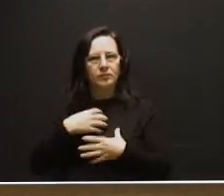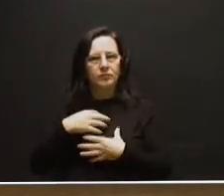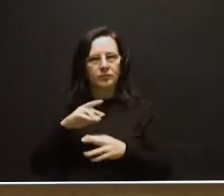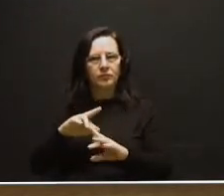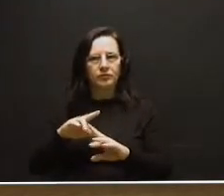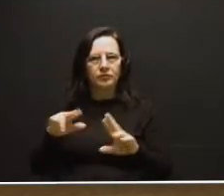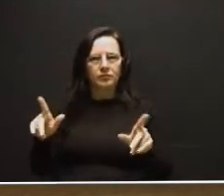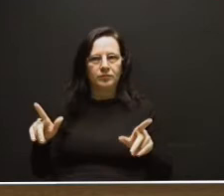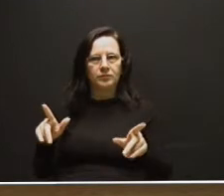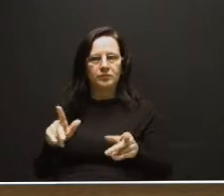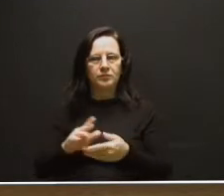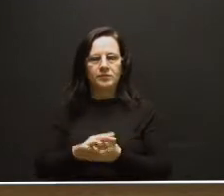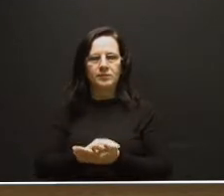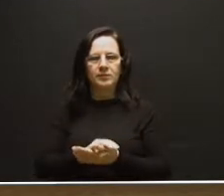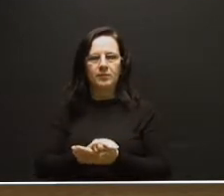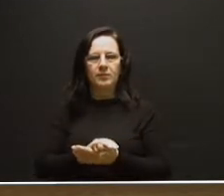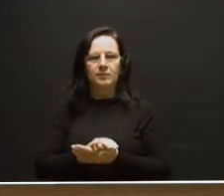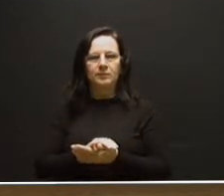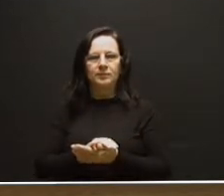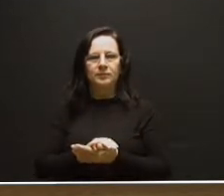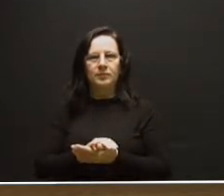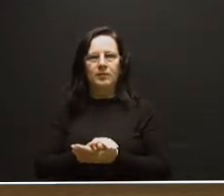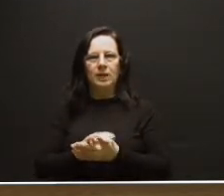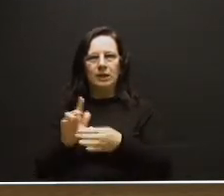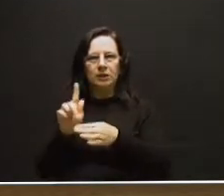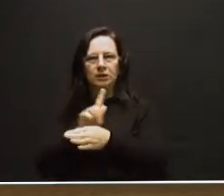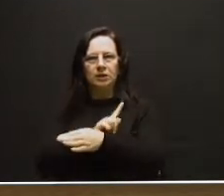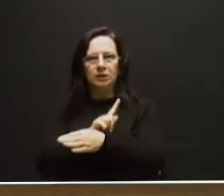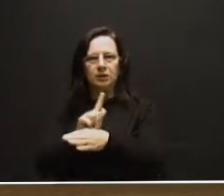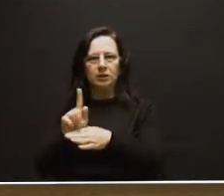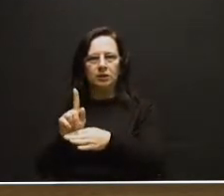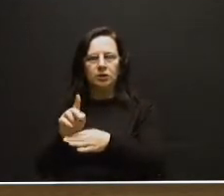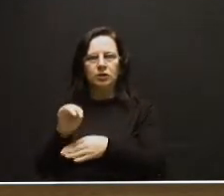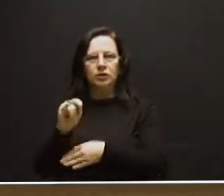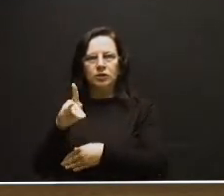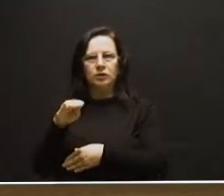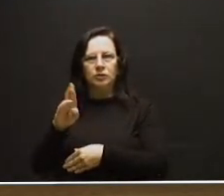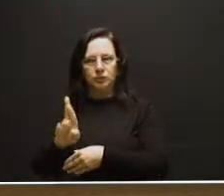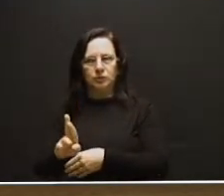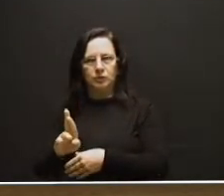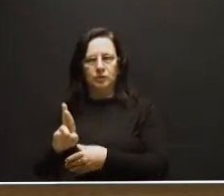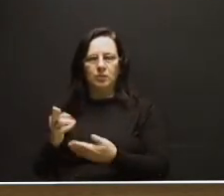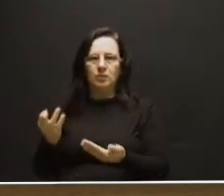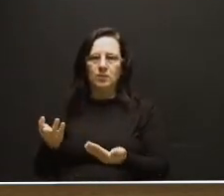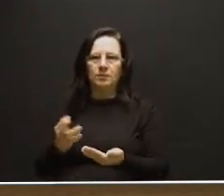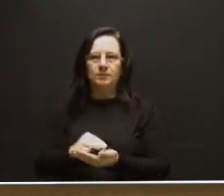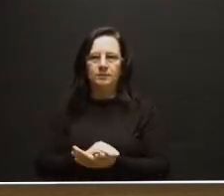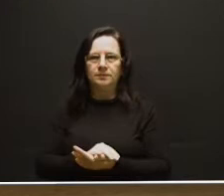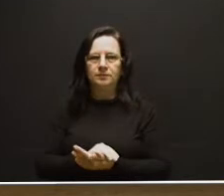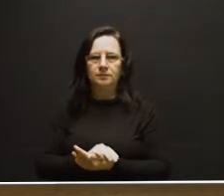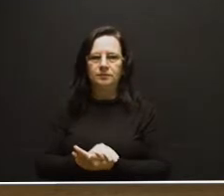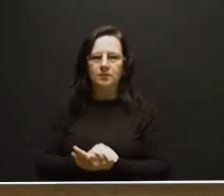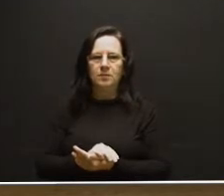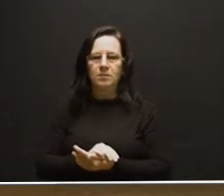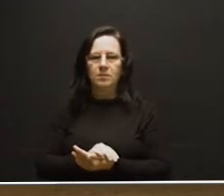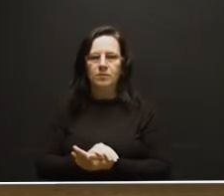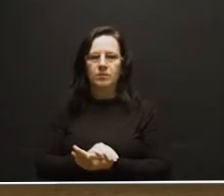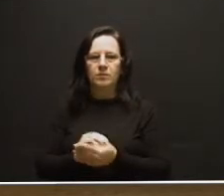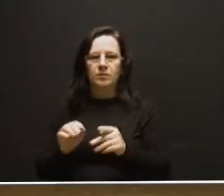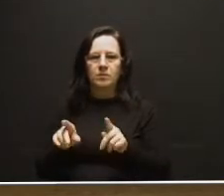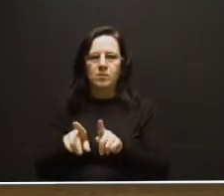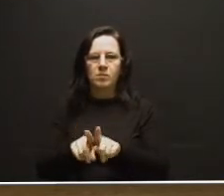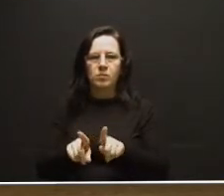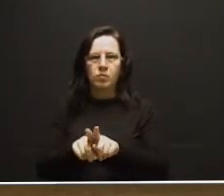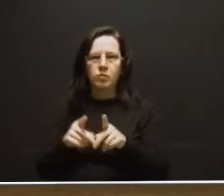que nós temos principalmente e se pode colocar aí infelizmente era que acrescentar